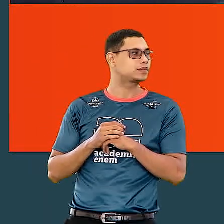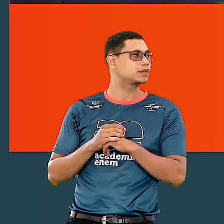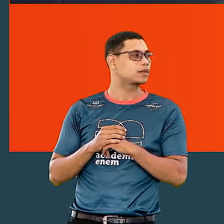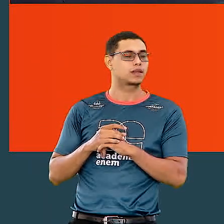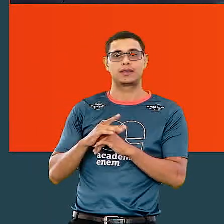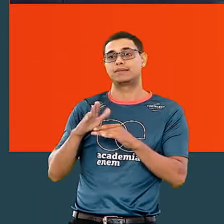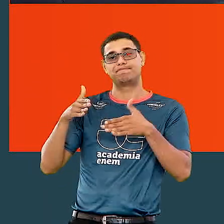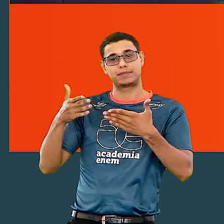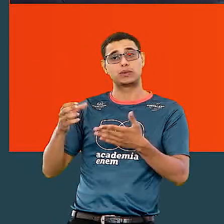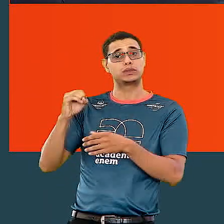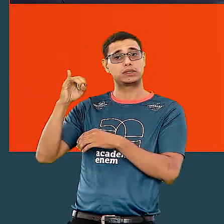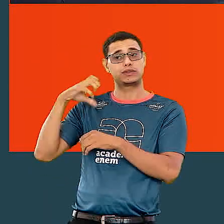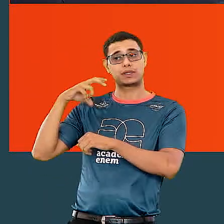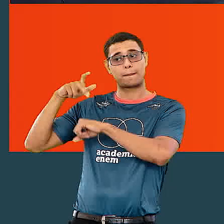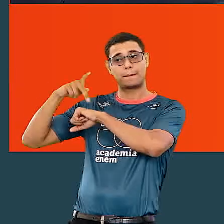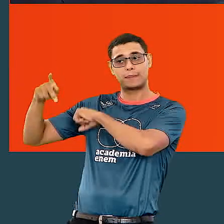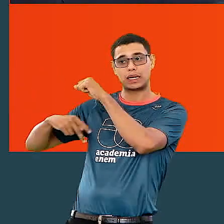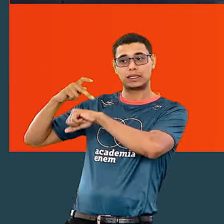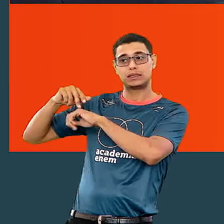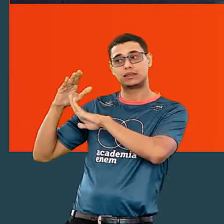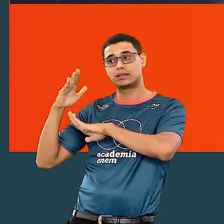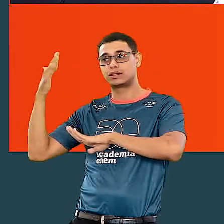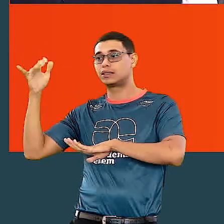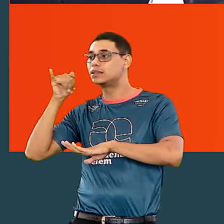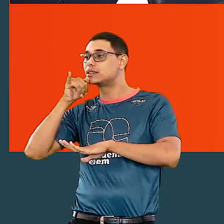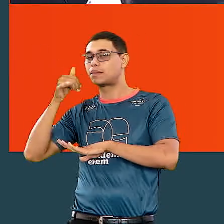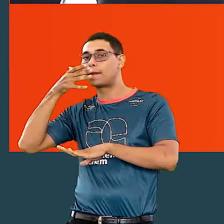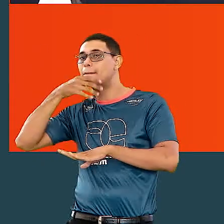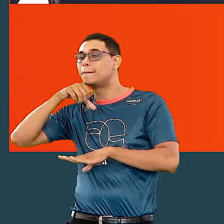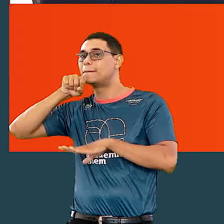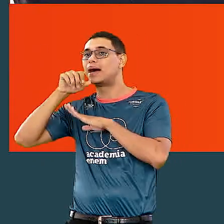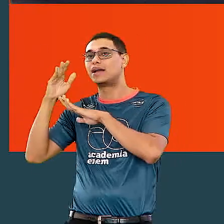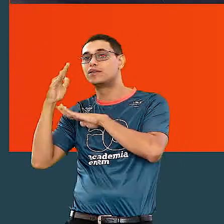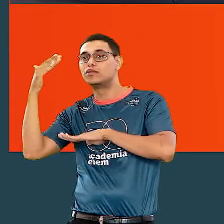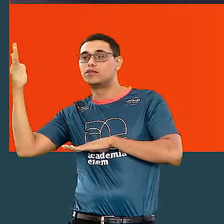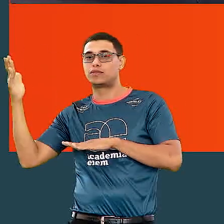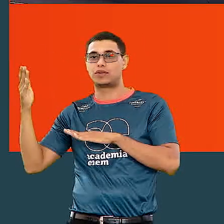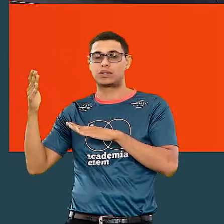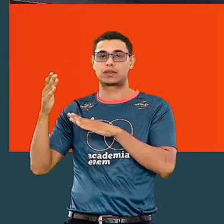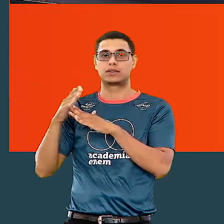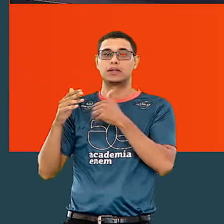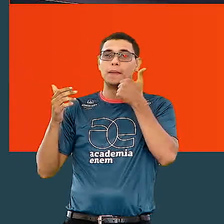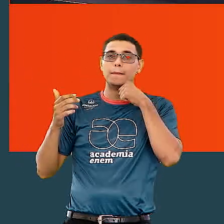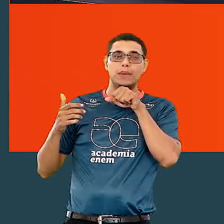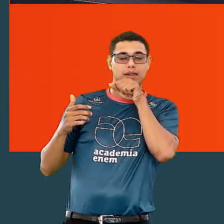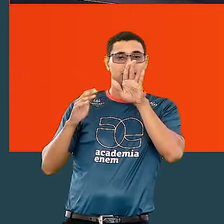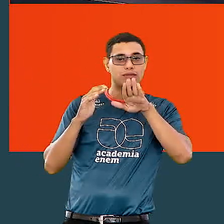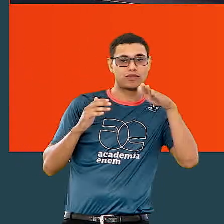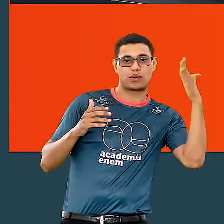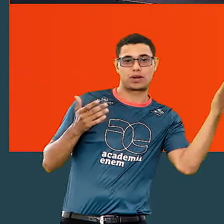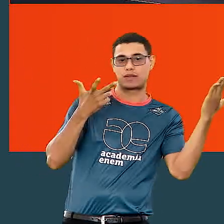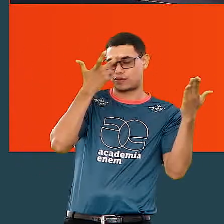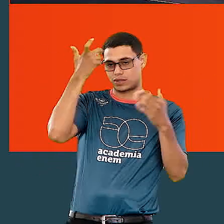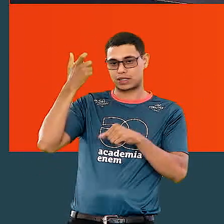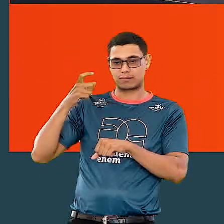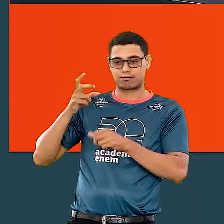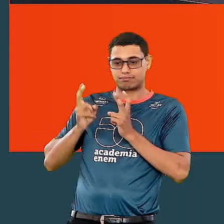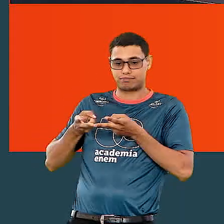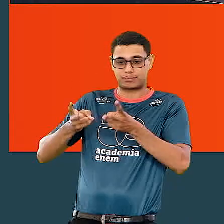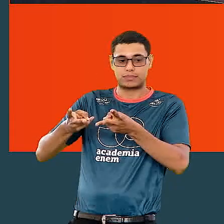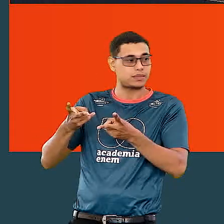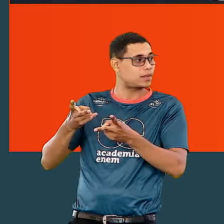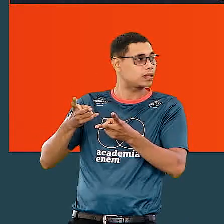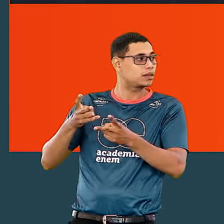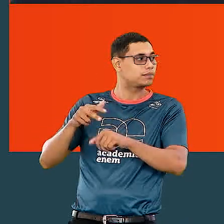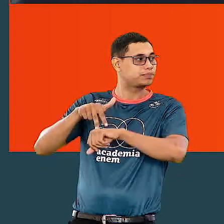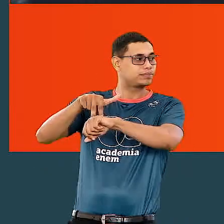meu amor, e sua mãe é espartana lá do Conjunto Palmeiras, não pode. Por que, Isaac?